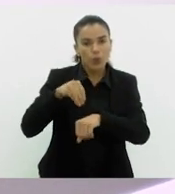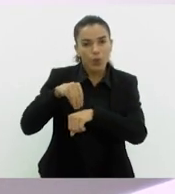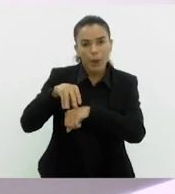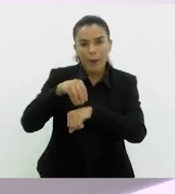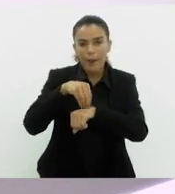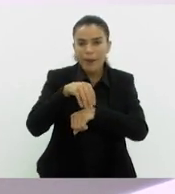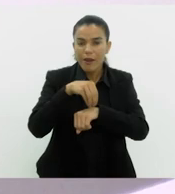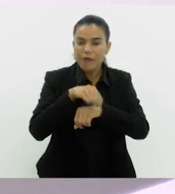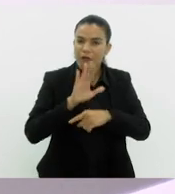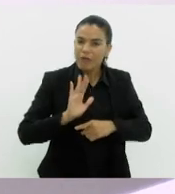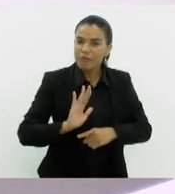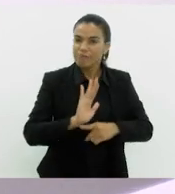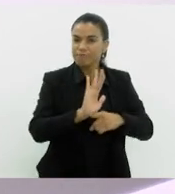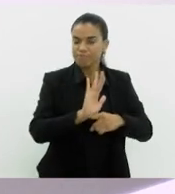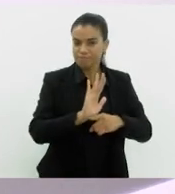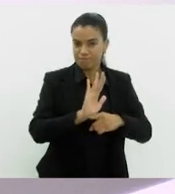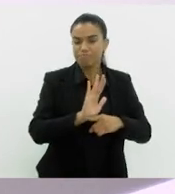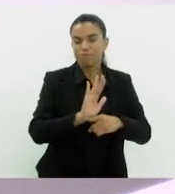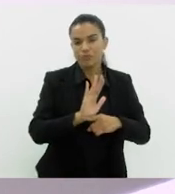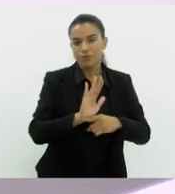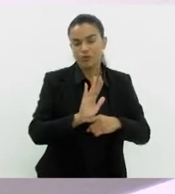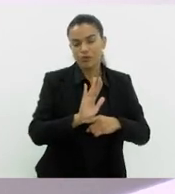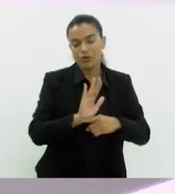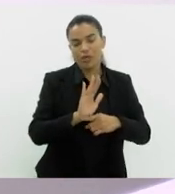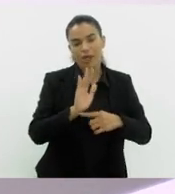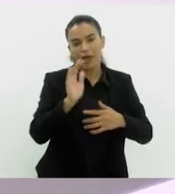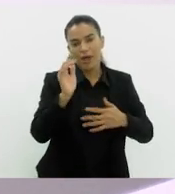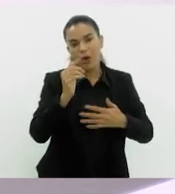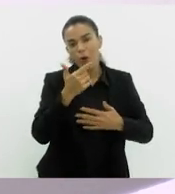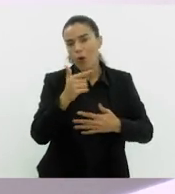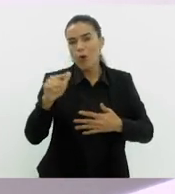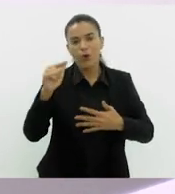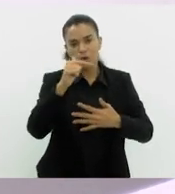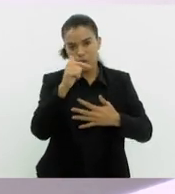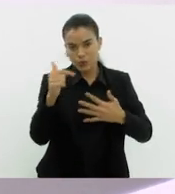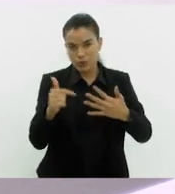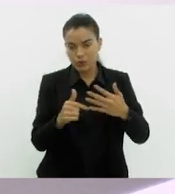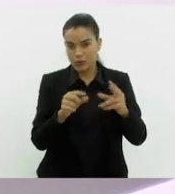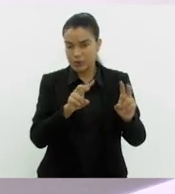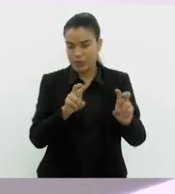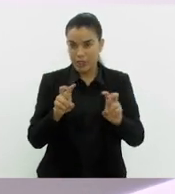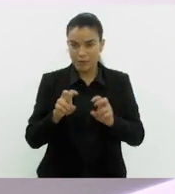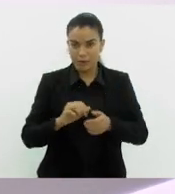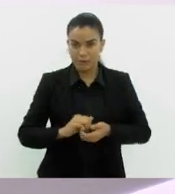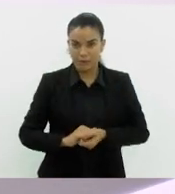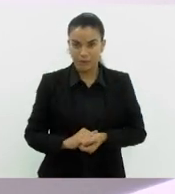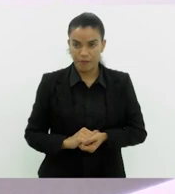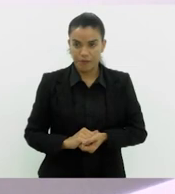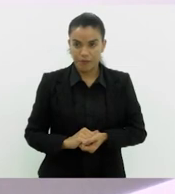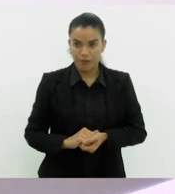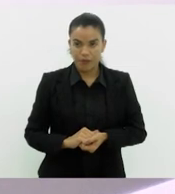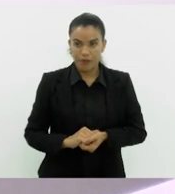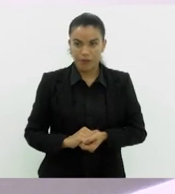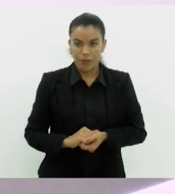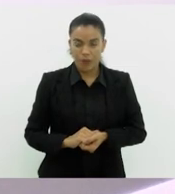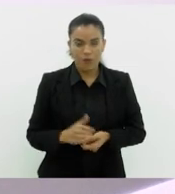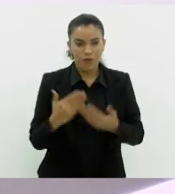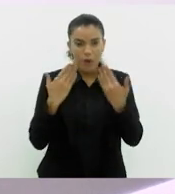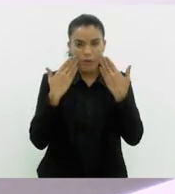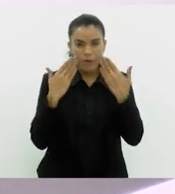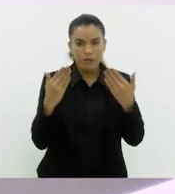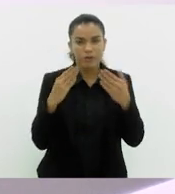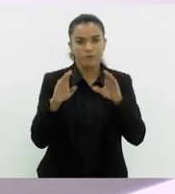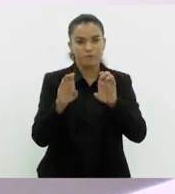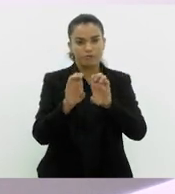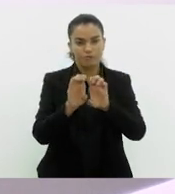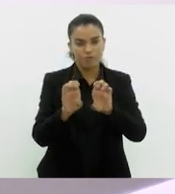alguma forma, em outros temas que a gente cuida. Vou apresentar um pouco a estrutura que